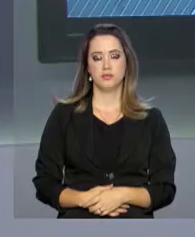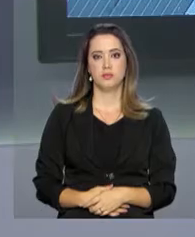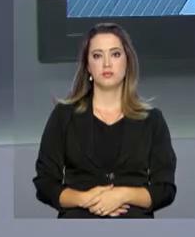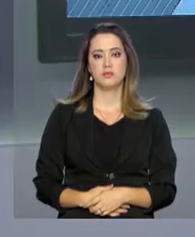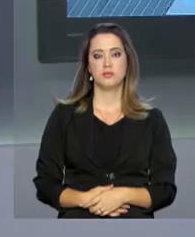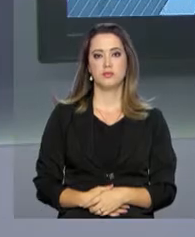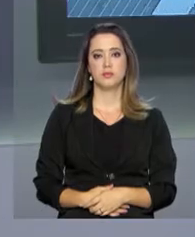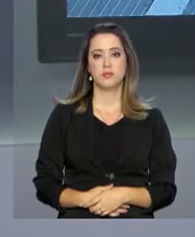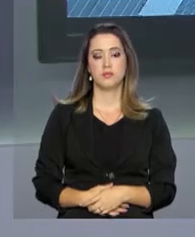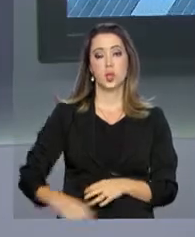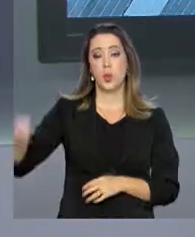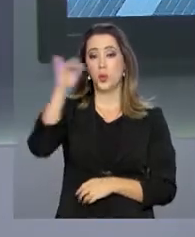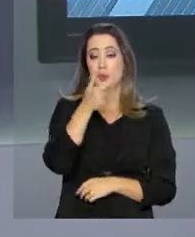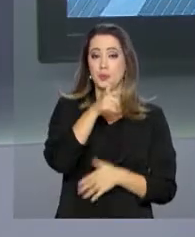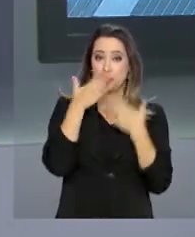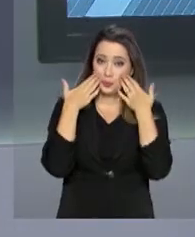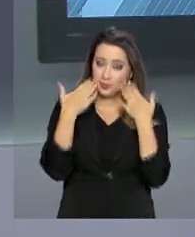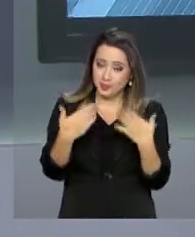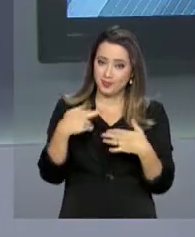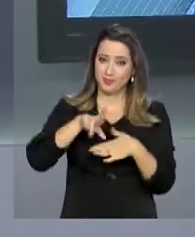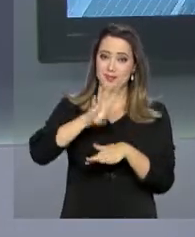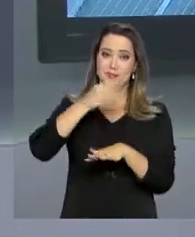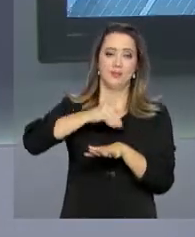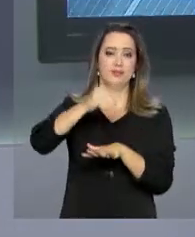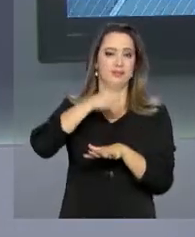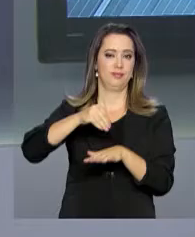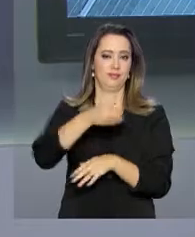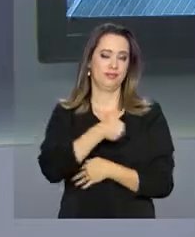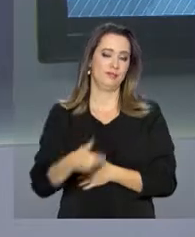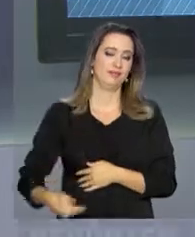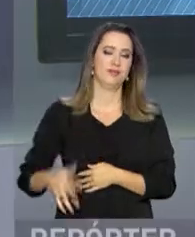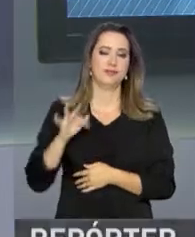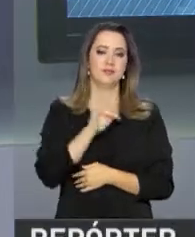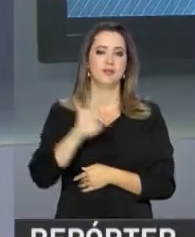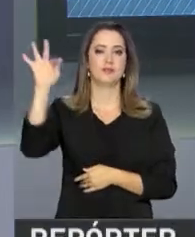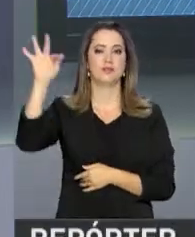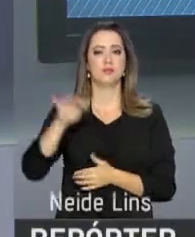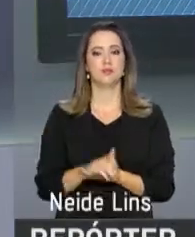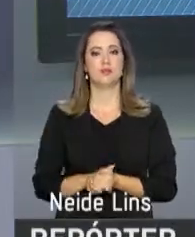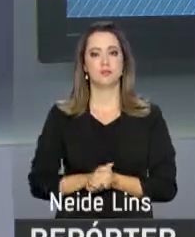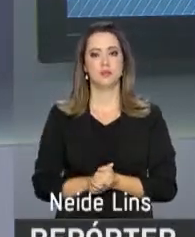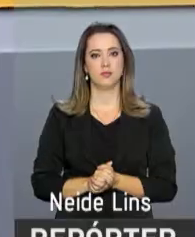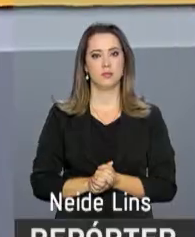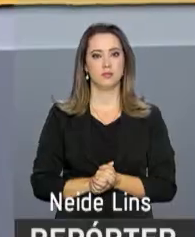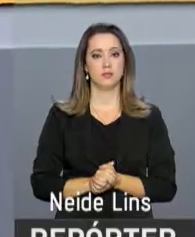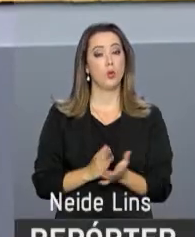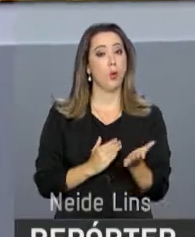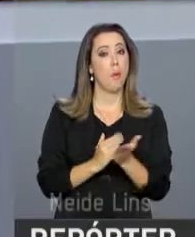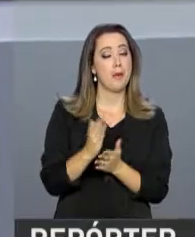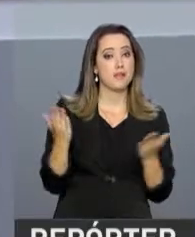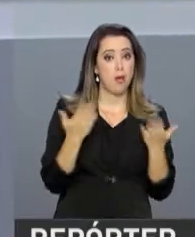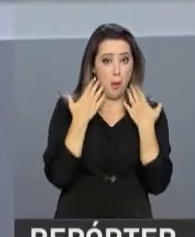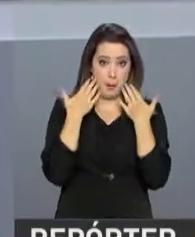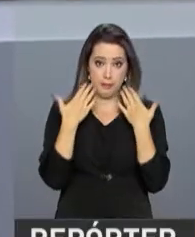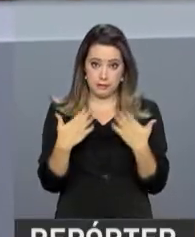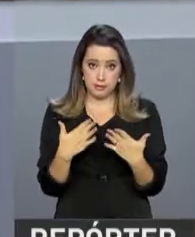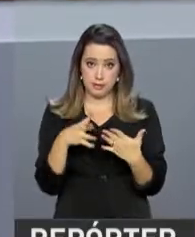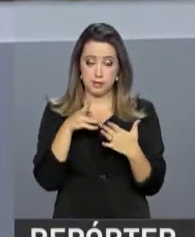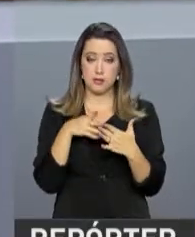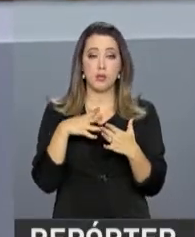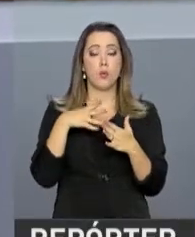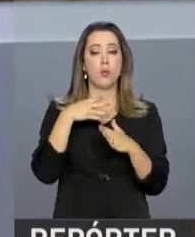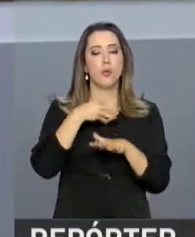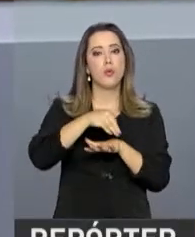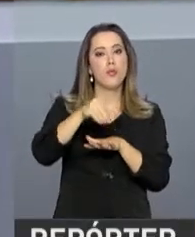olá estamos de volta com o repórter nbr e as notícias do governo federal ea gente começa esta edição com